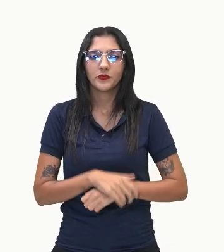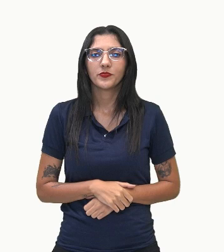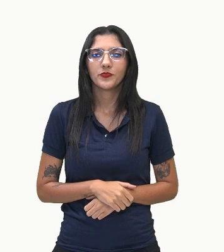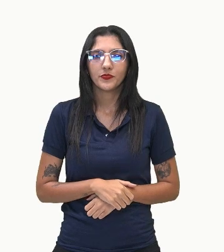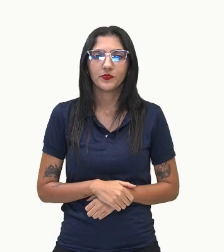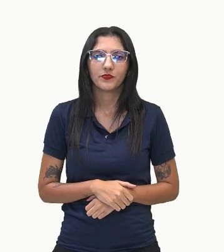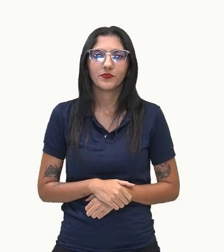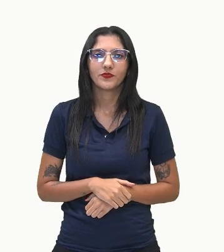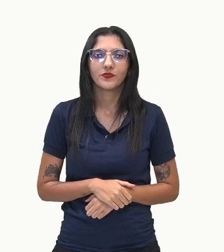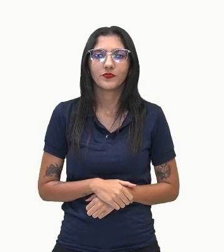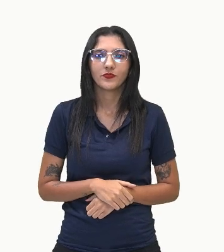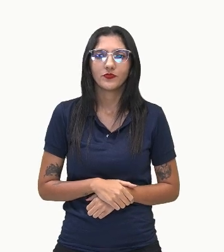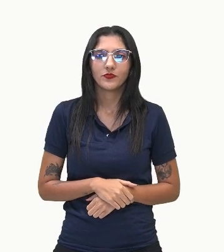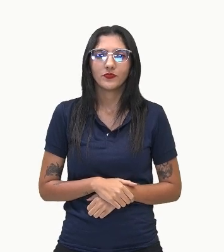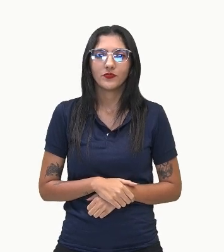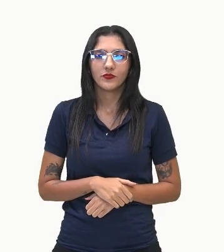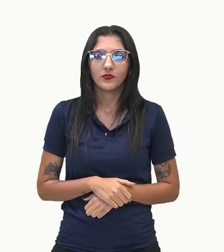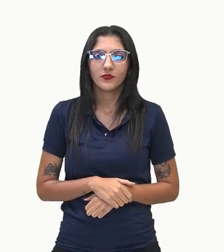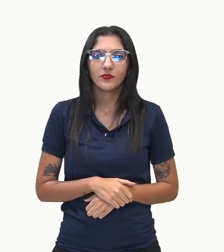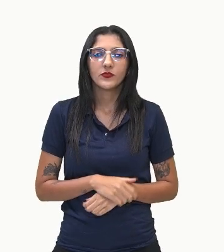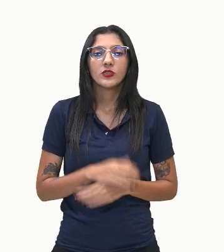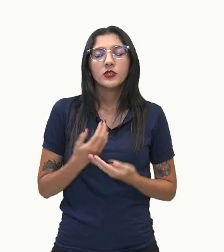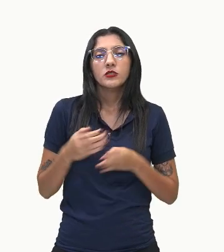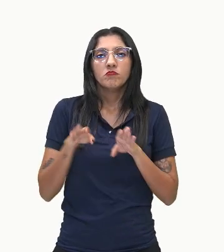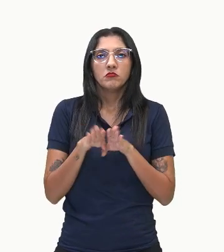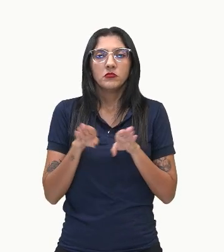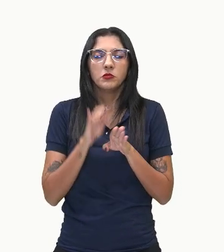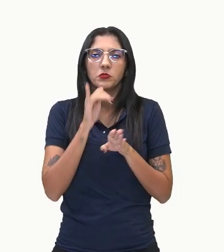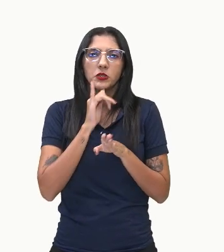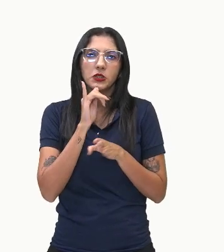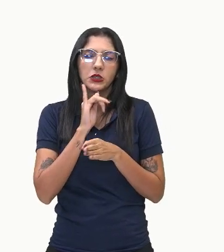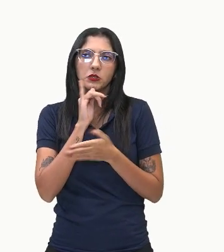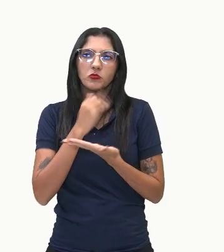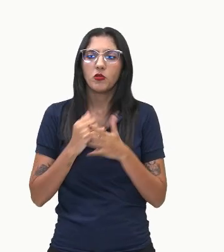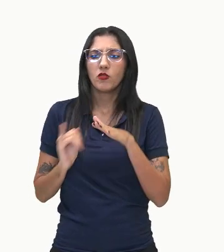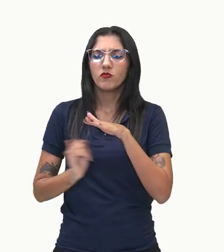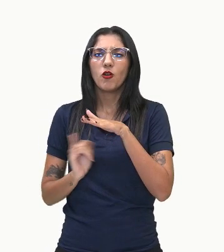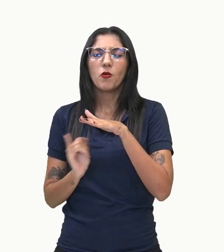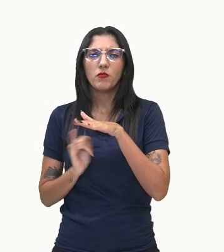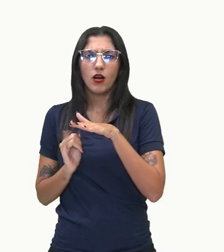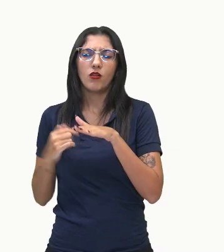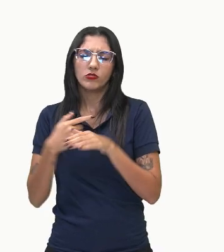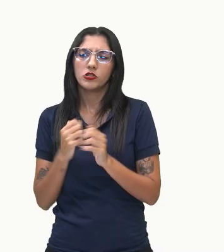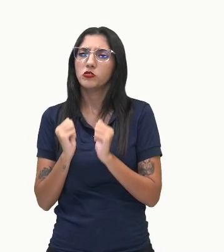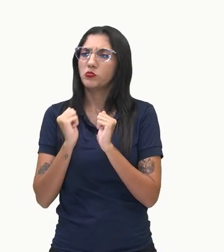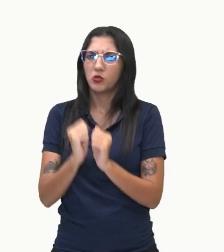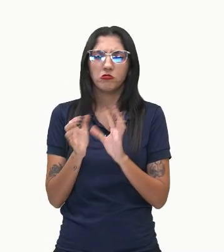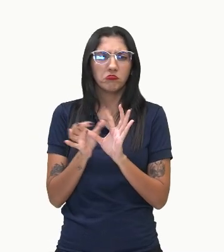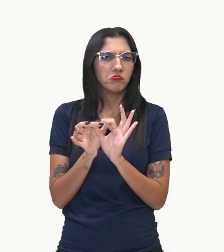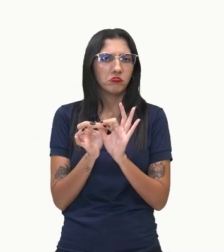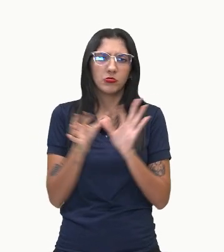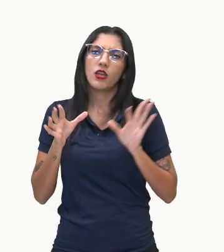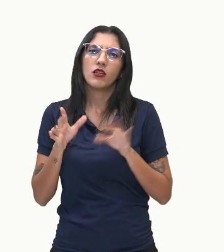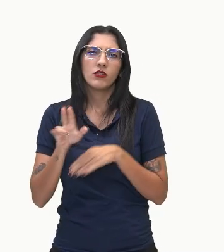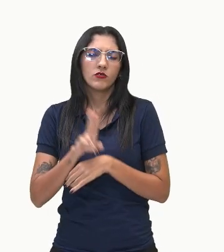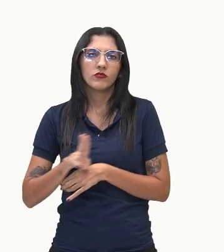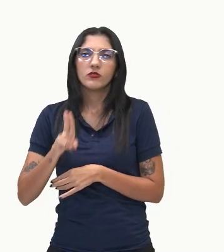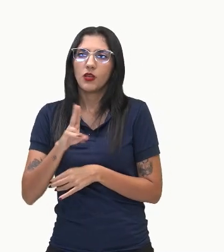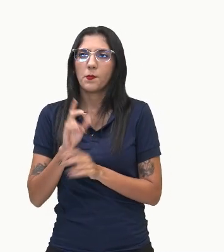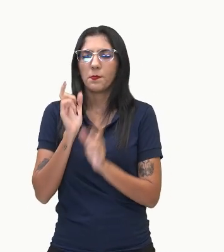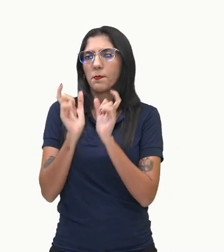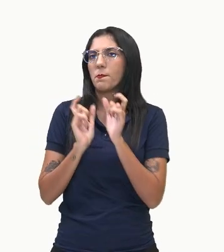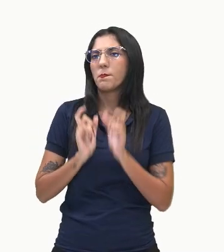numa relação bem tranquila, descontraída, eu posso relaxar um pouco na minha preocupação